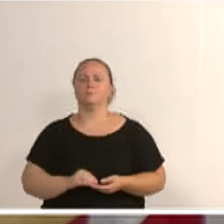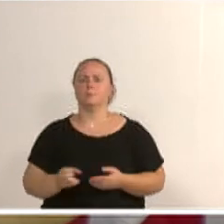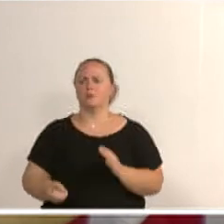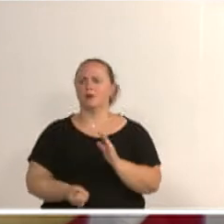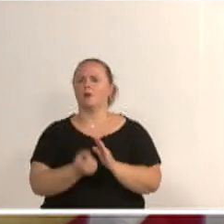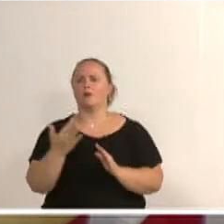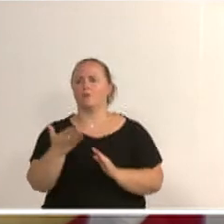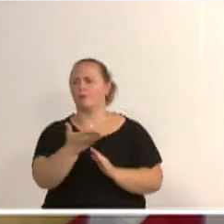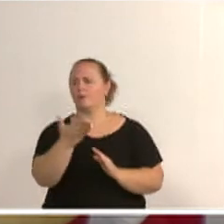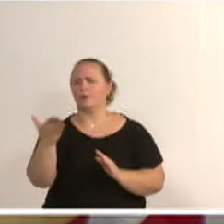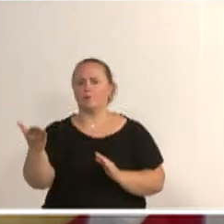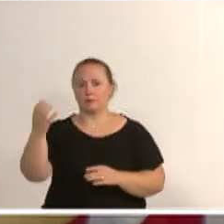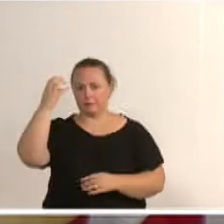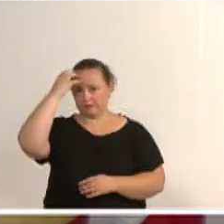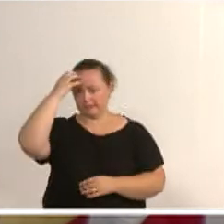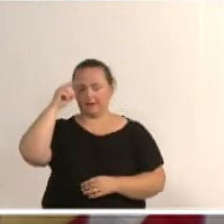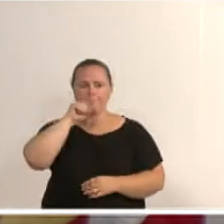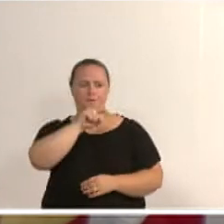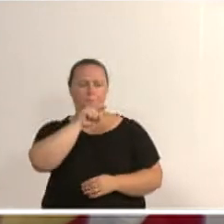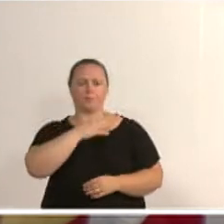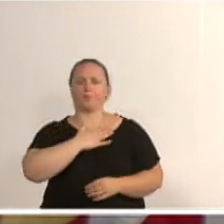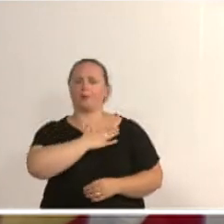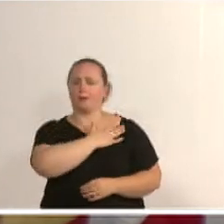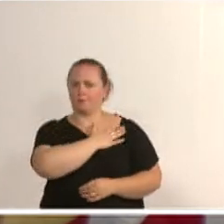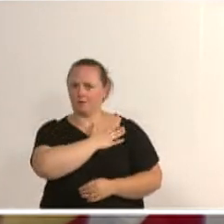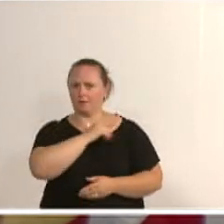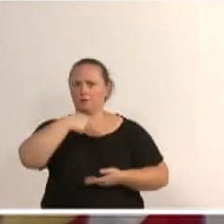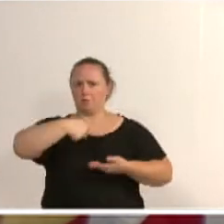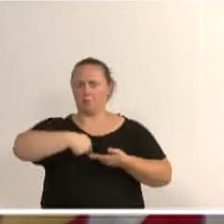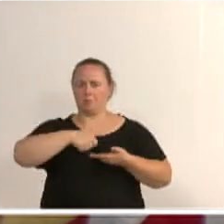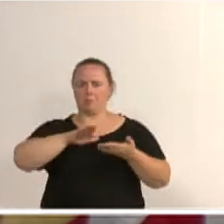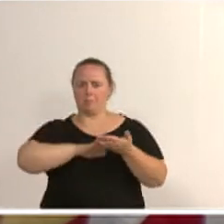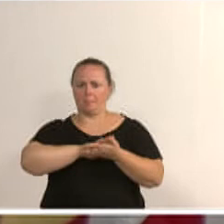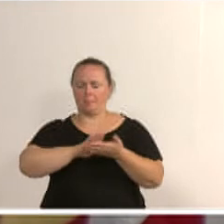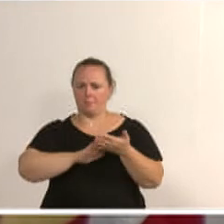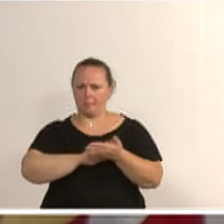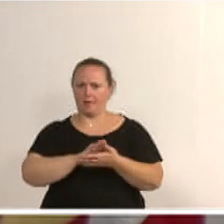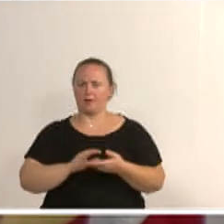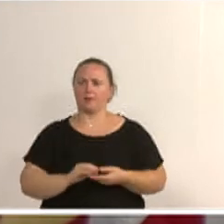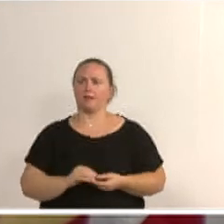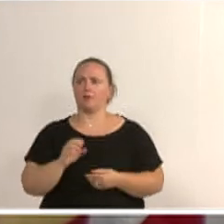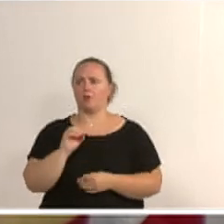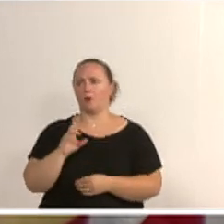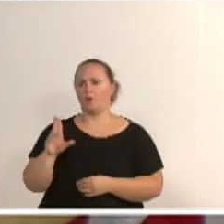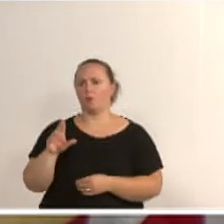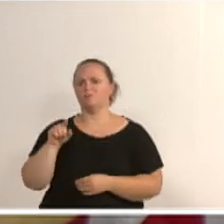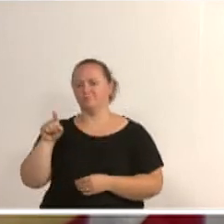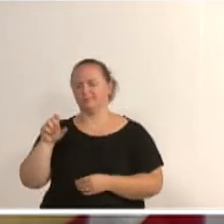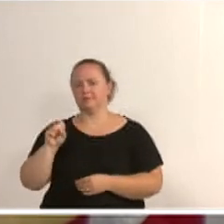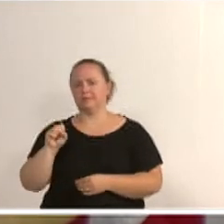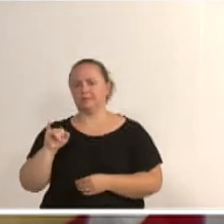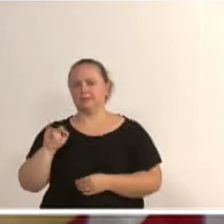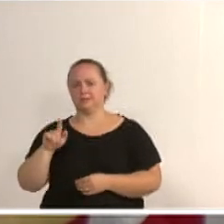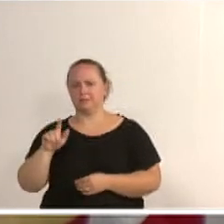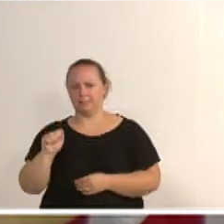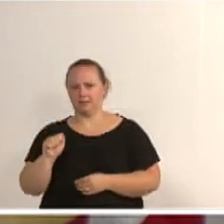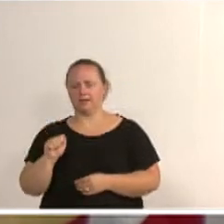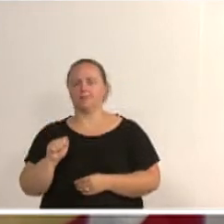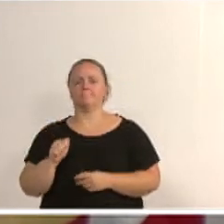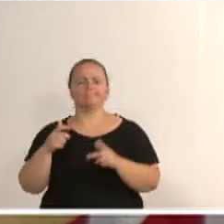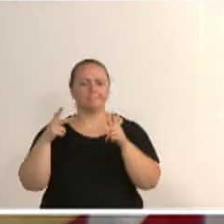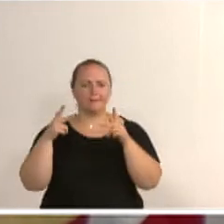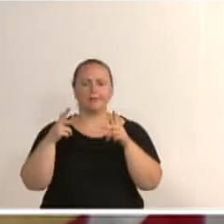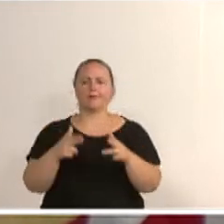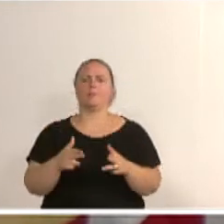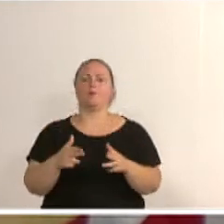hoje culpando o prefeito pelo não pagamento da empresa ou do consórcio SIGA, vereador Almir, eram os